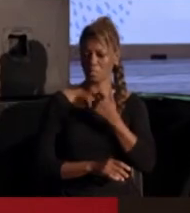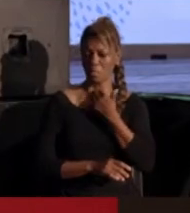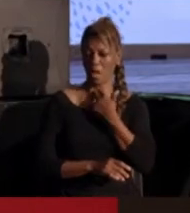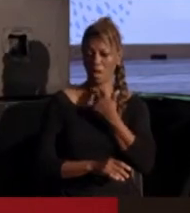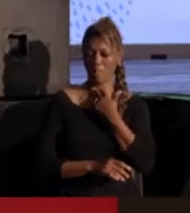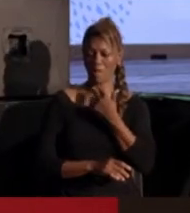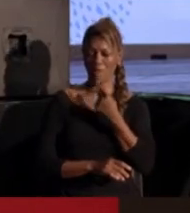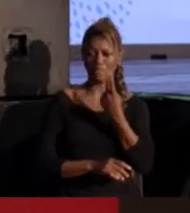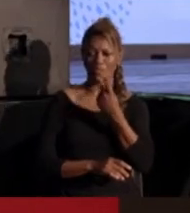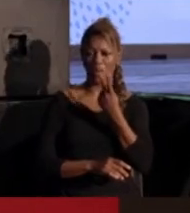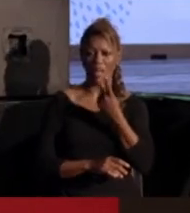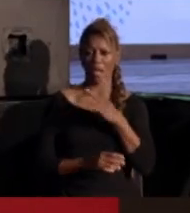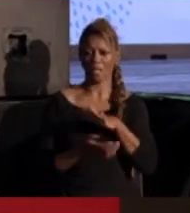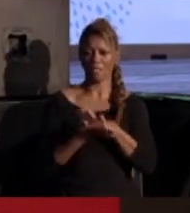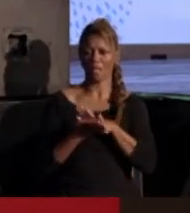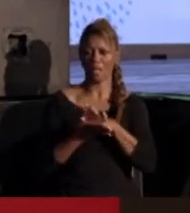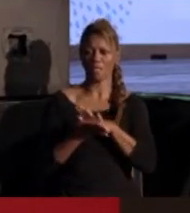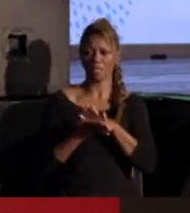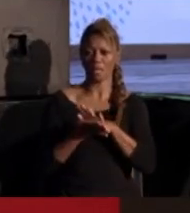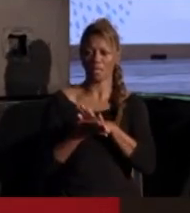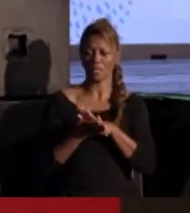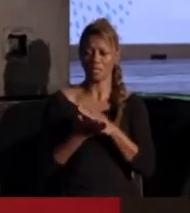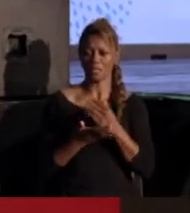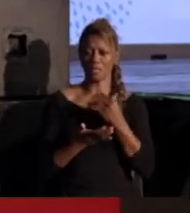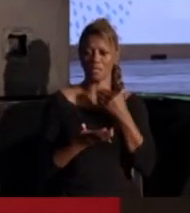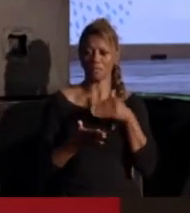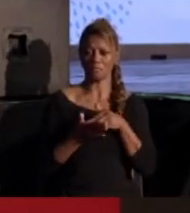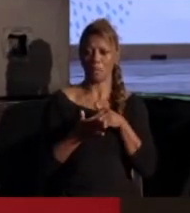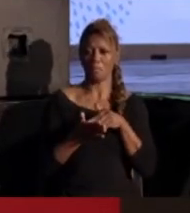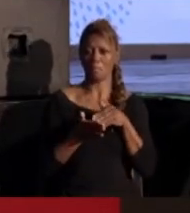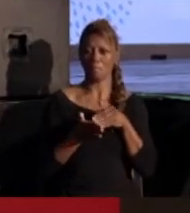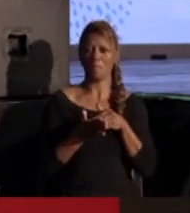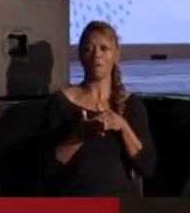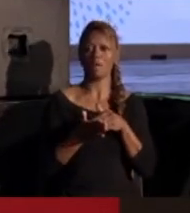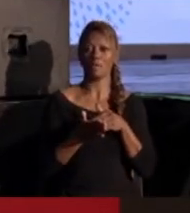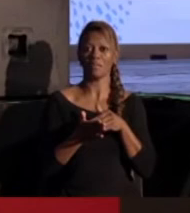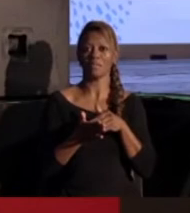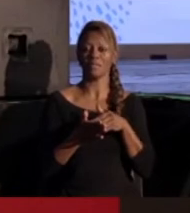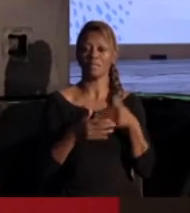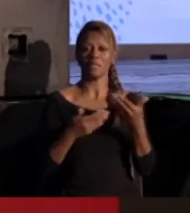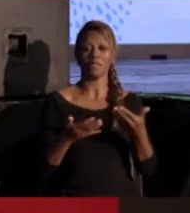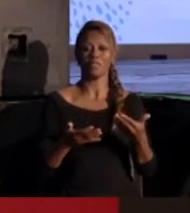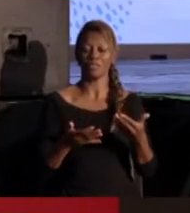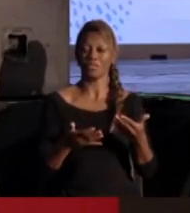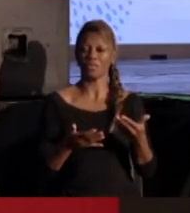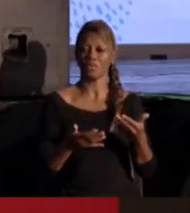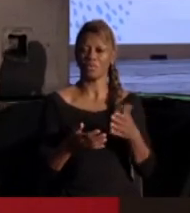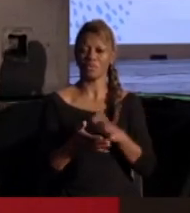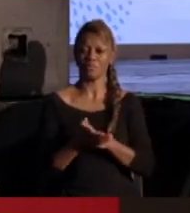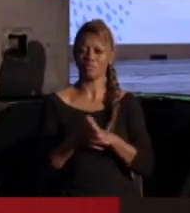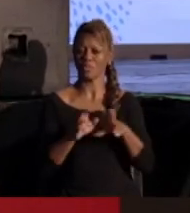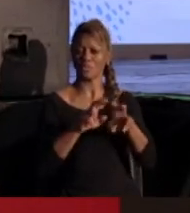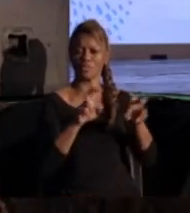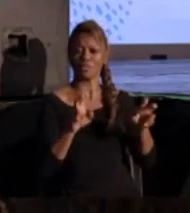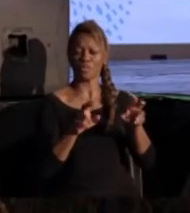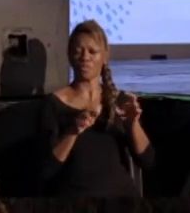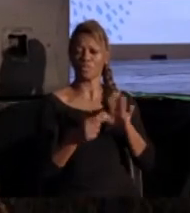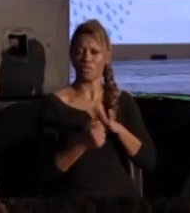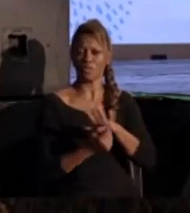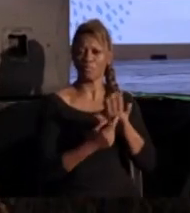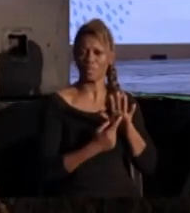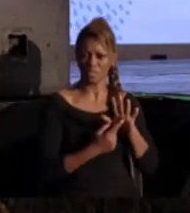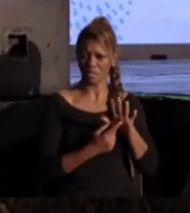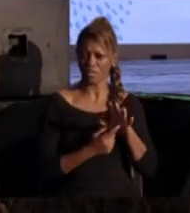boca para poder falar. Era uma boca encucada. E essas colocações do Kopenawa